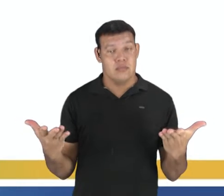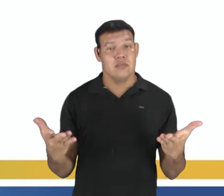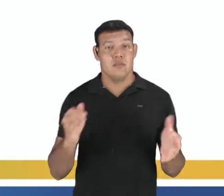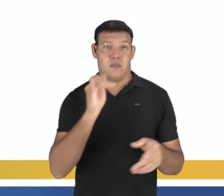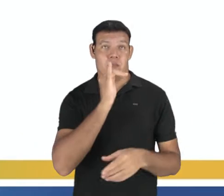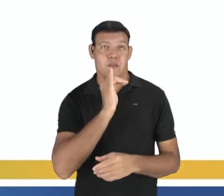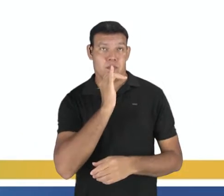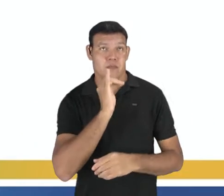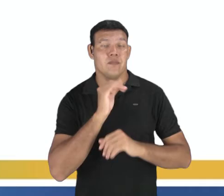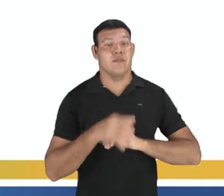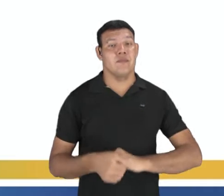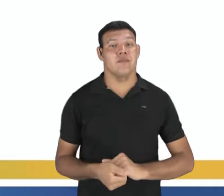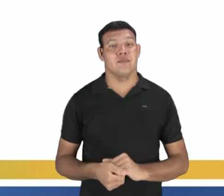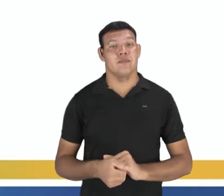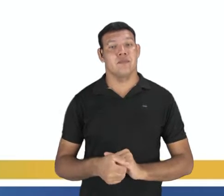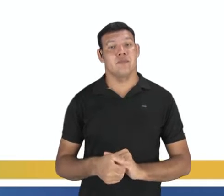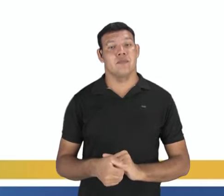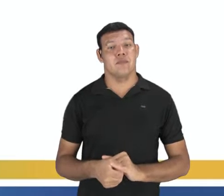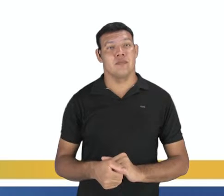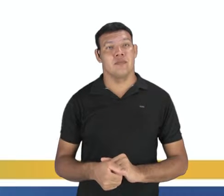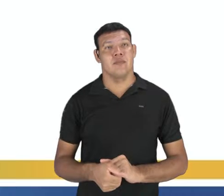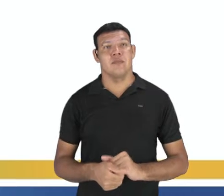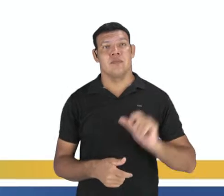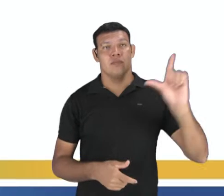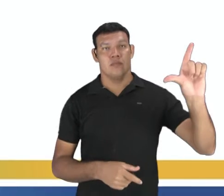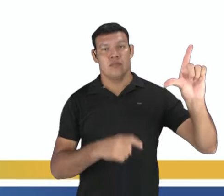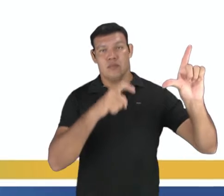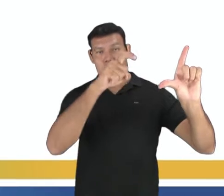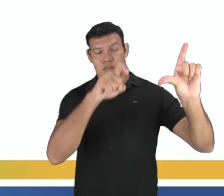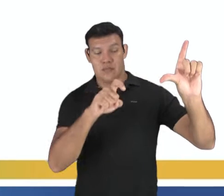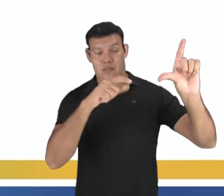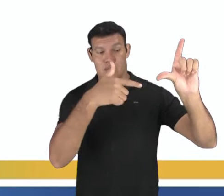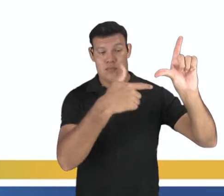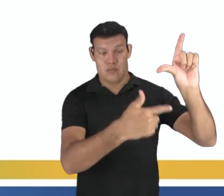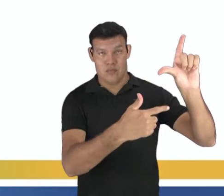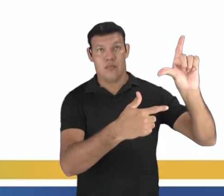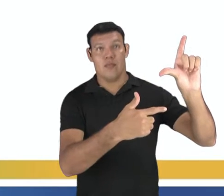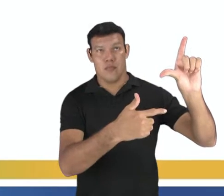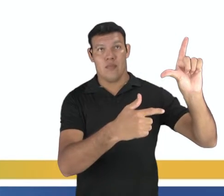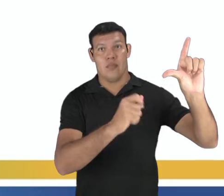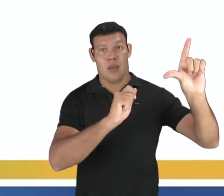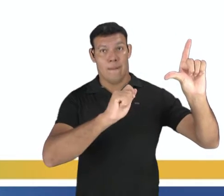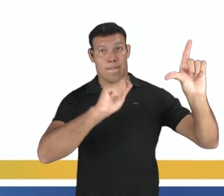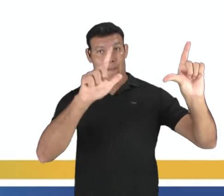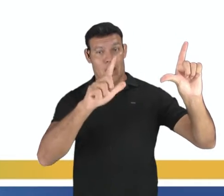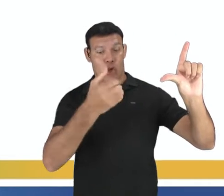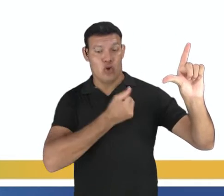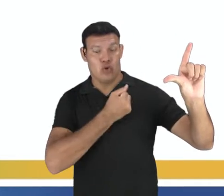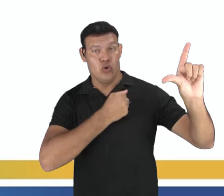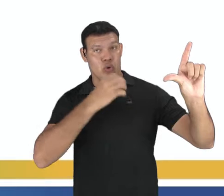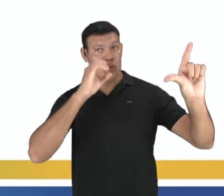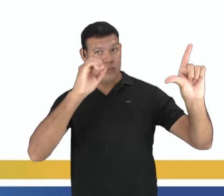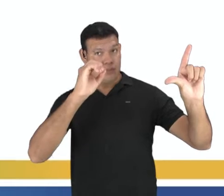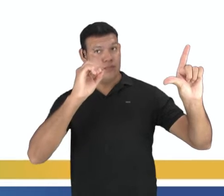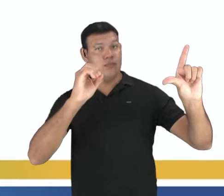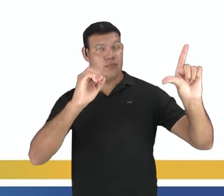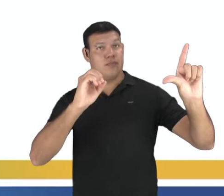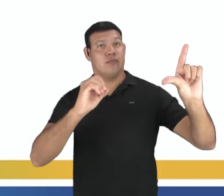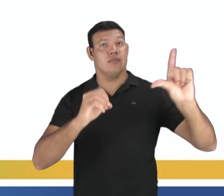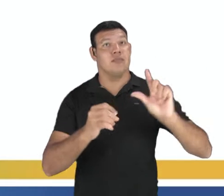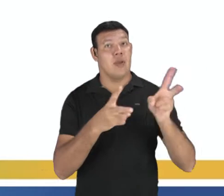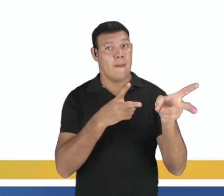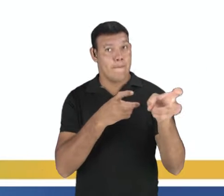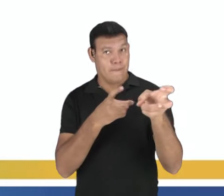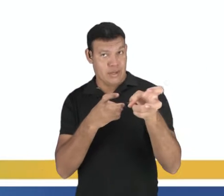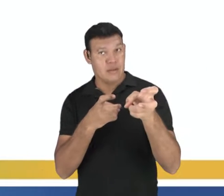vocês vão ver aí é quando nós temos o log de x na base 2 maior que zero. E aí vocês